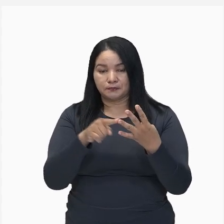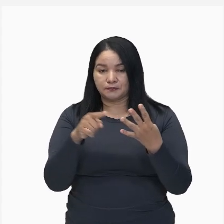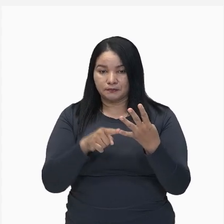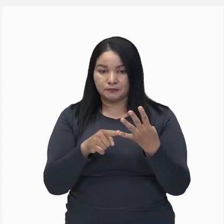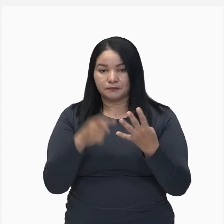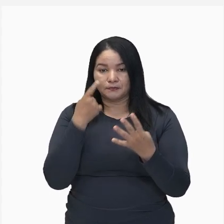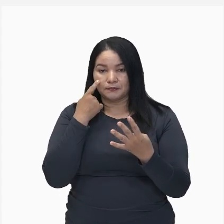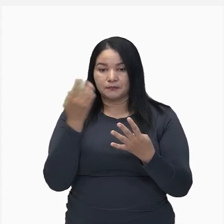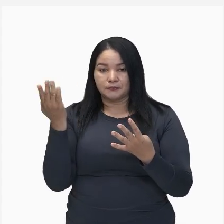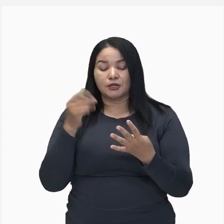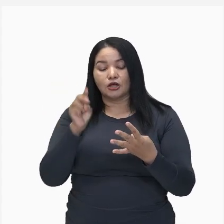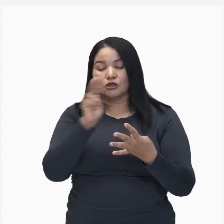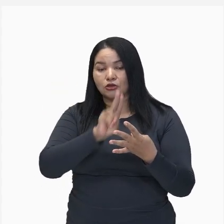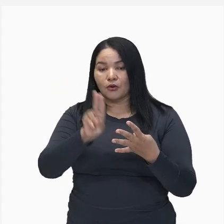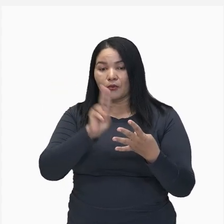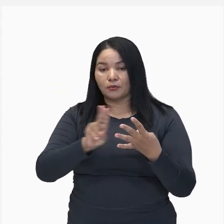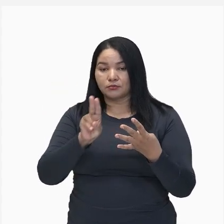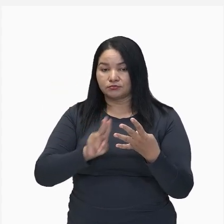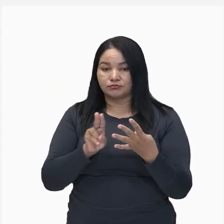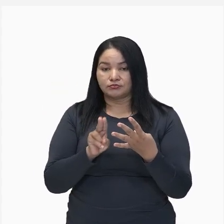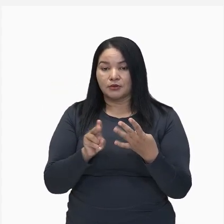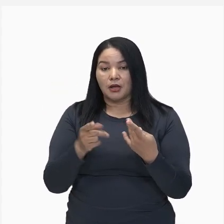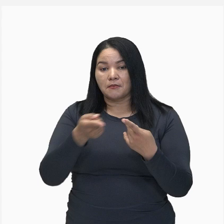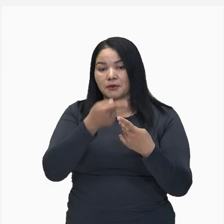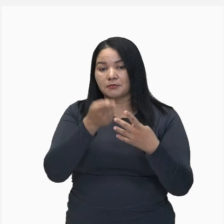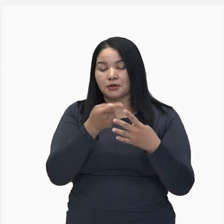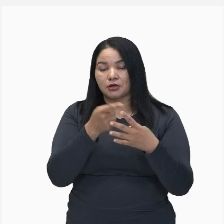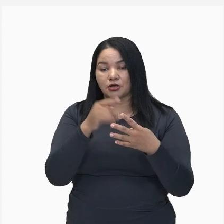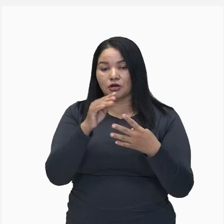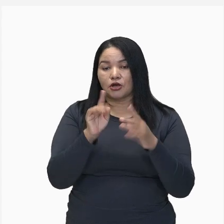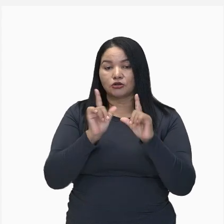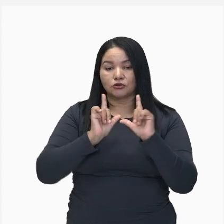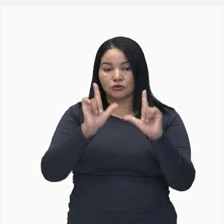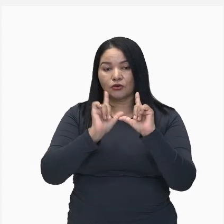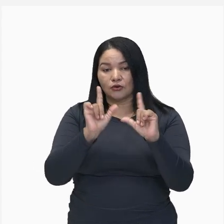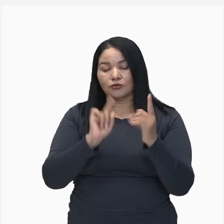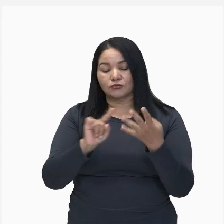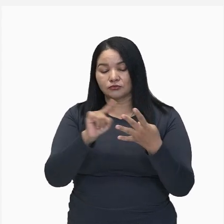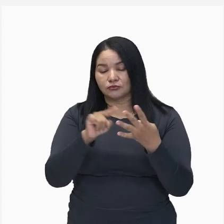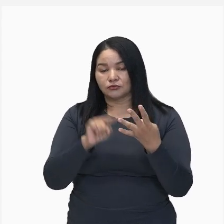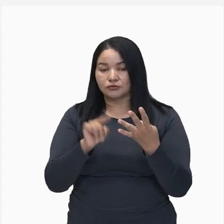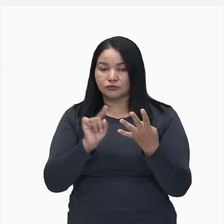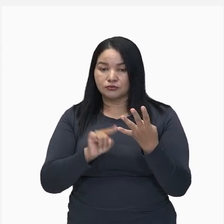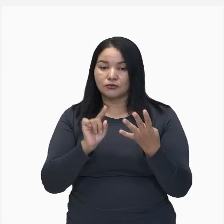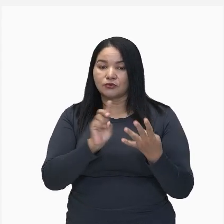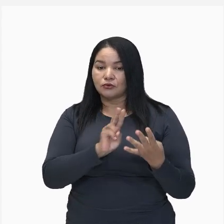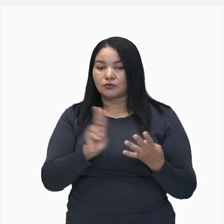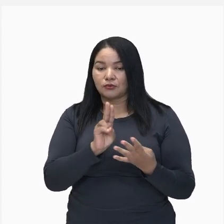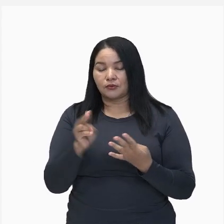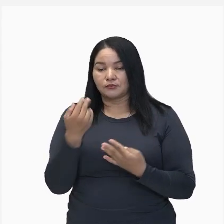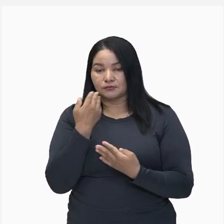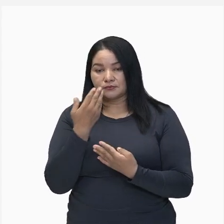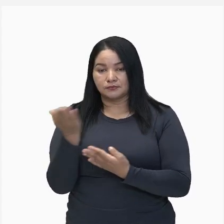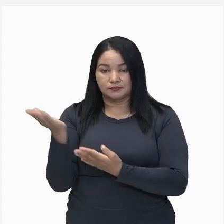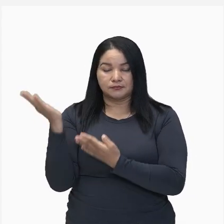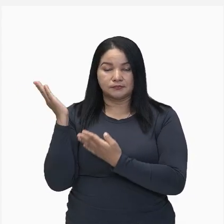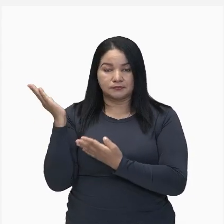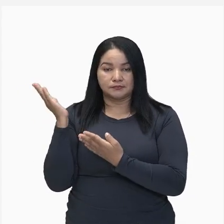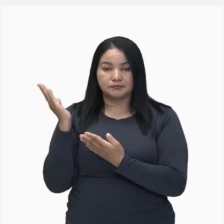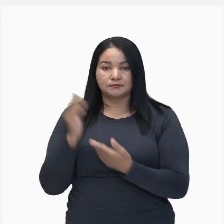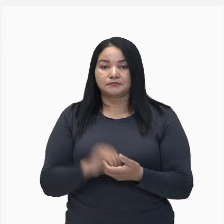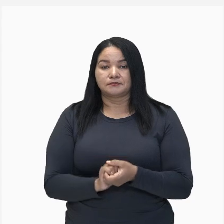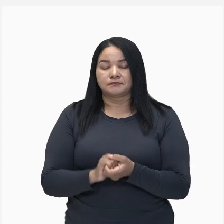tá? Essas vão ser as áreas com grande densidade demográfica, altamente